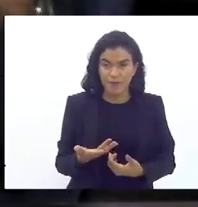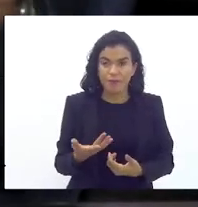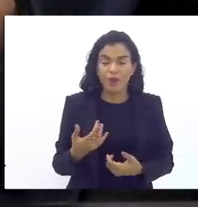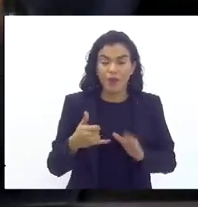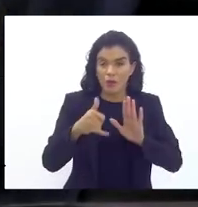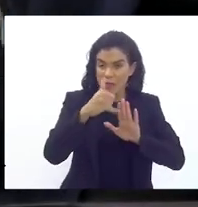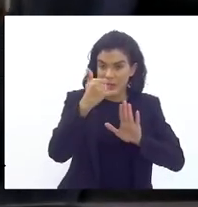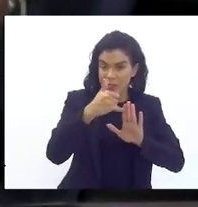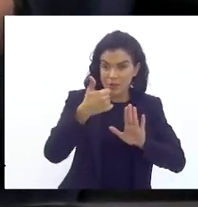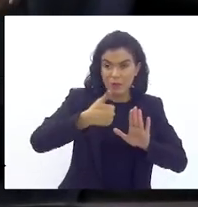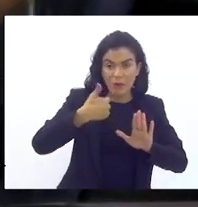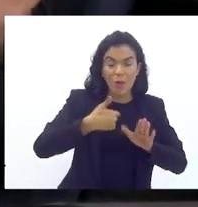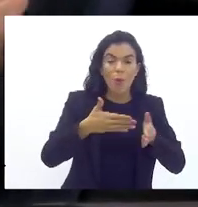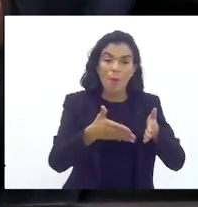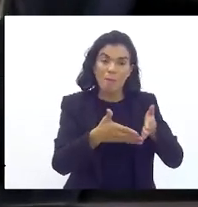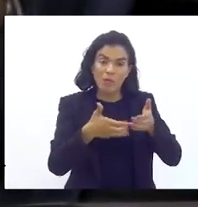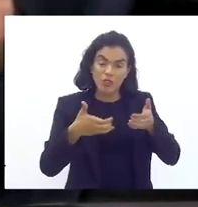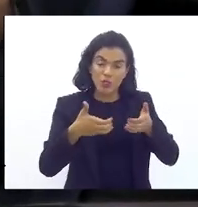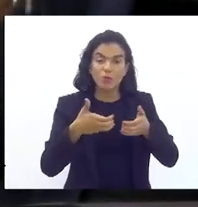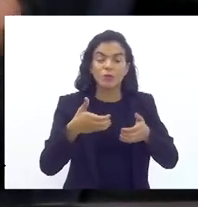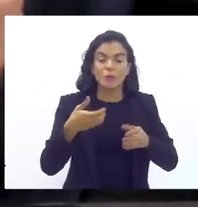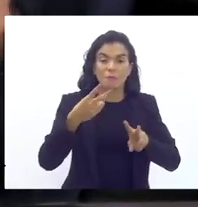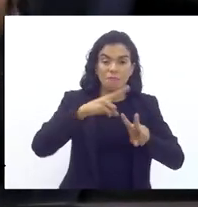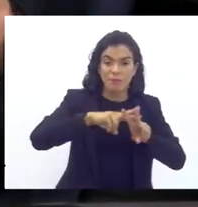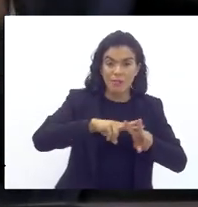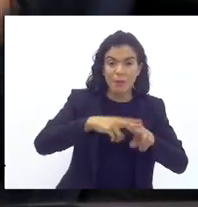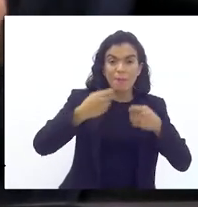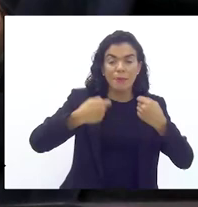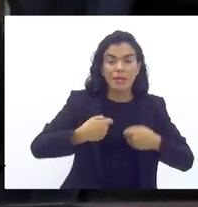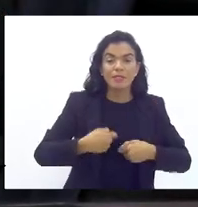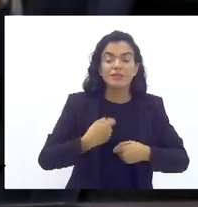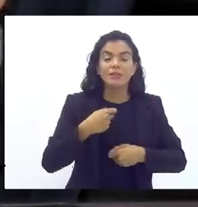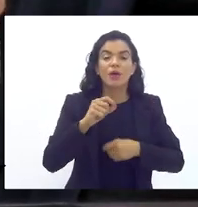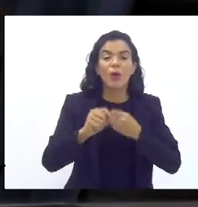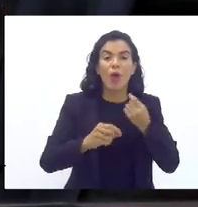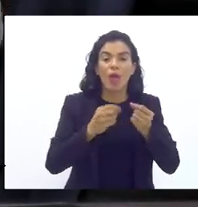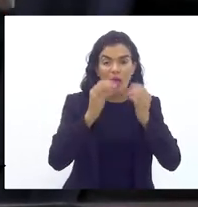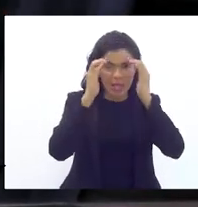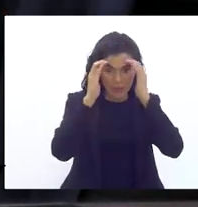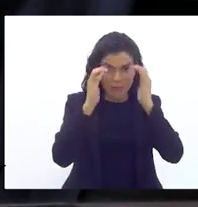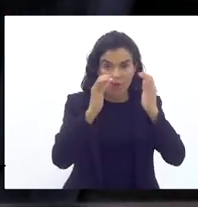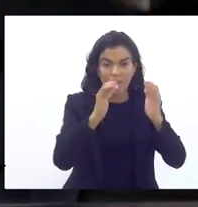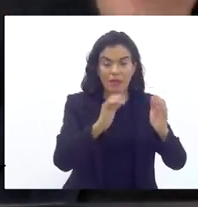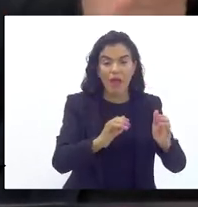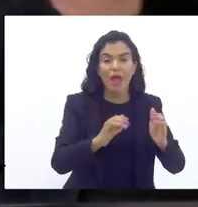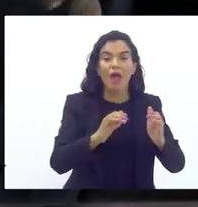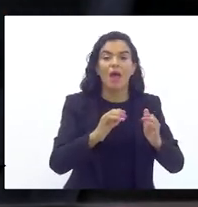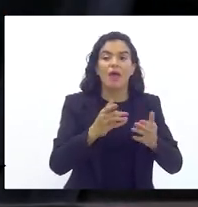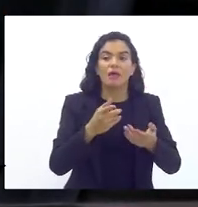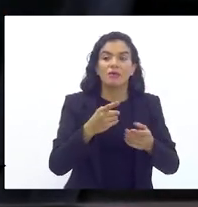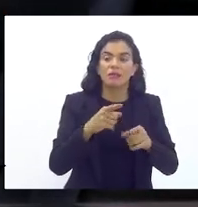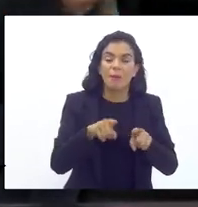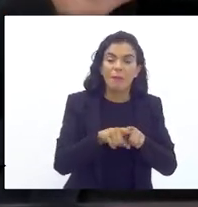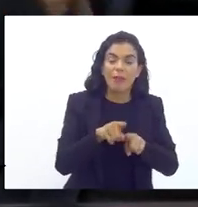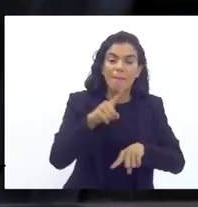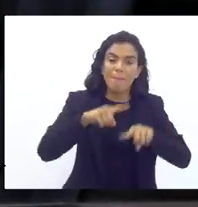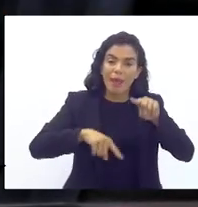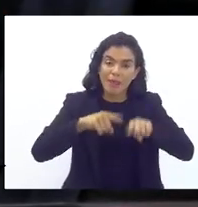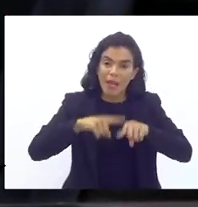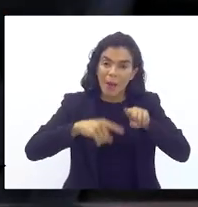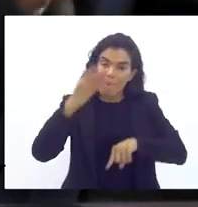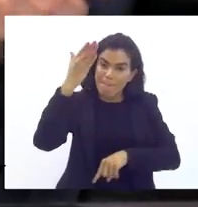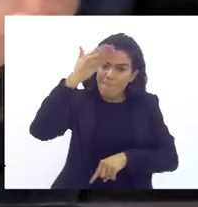ensino primeiro o pedido de prisão deverá ser feito mediante indícios de autoria e materialidade